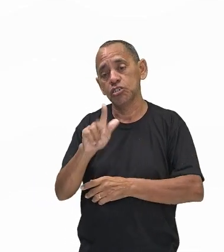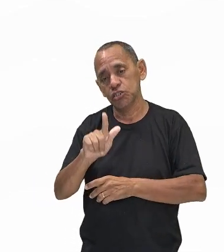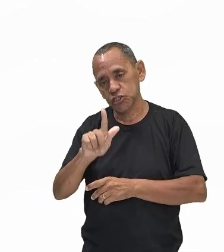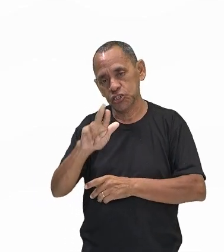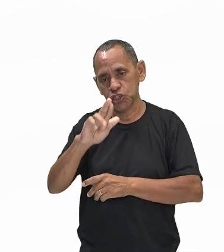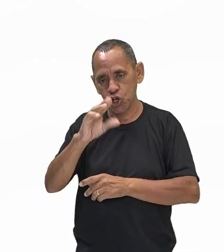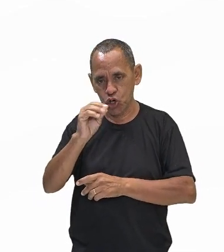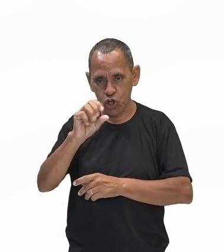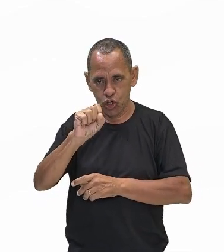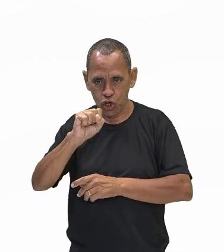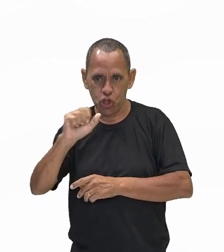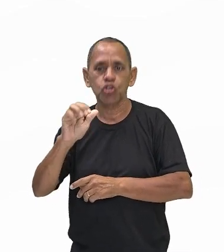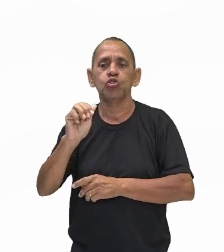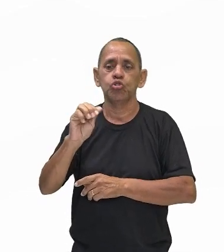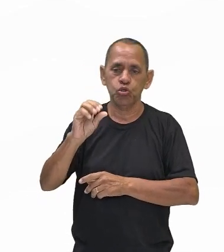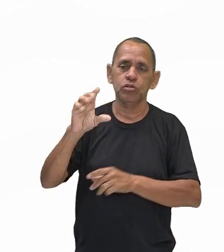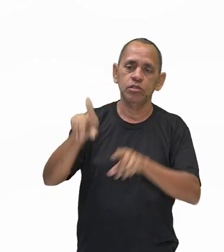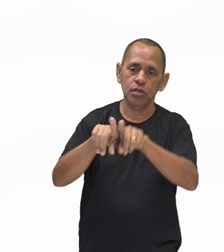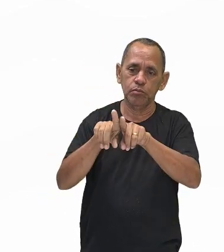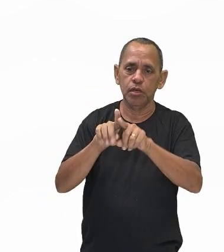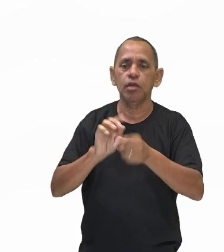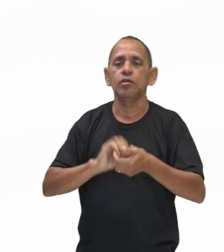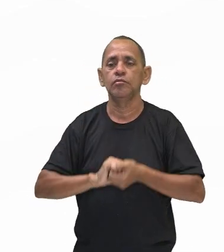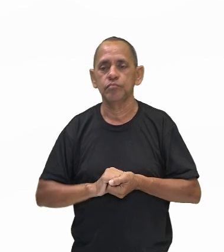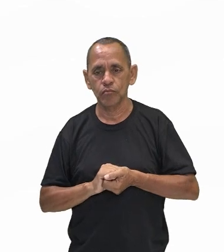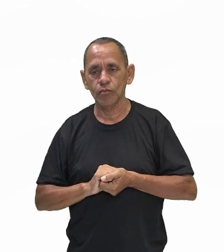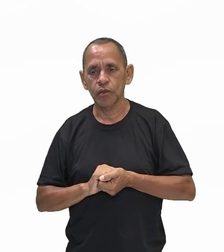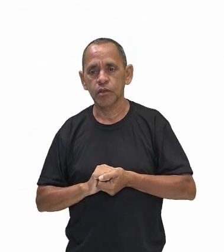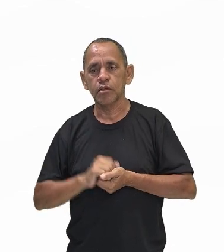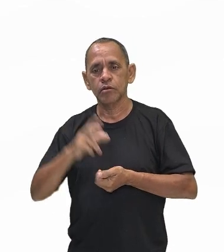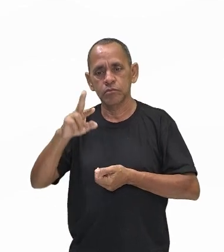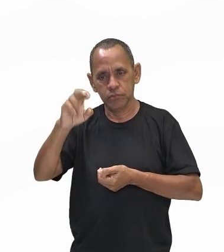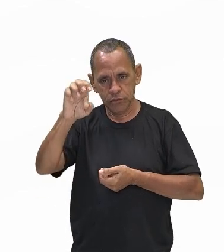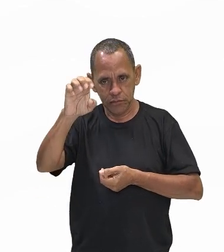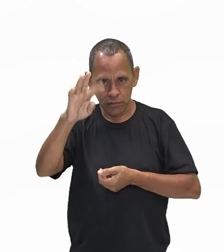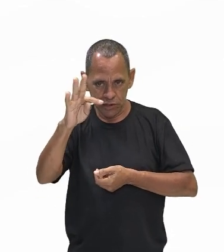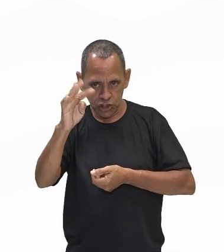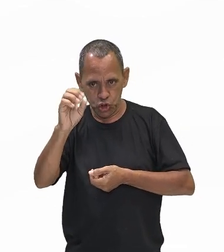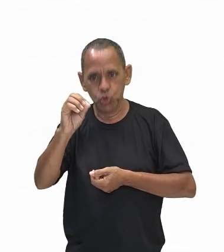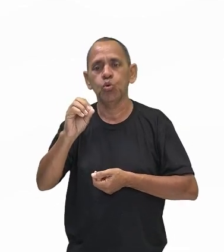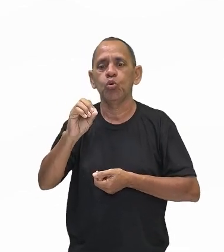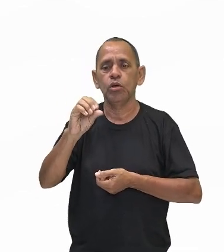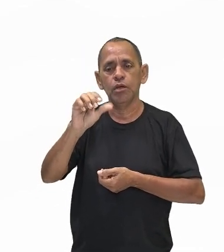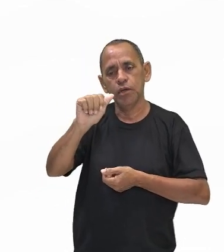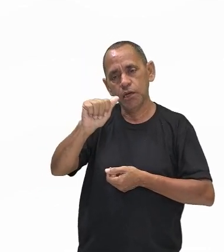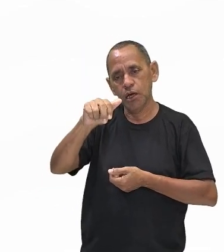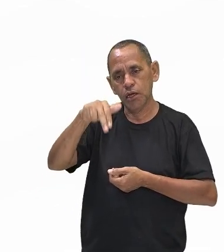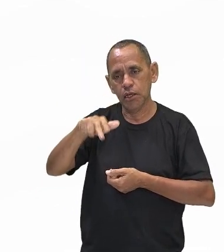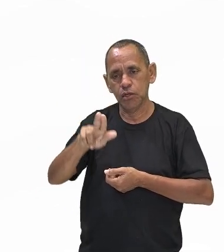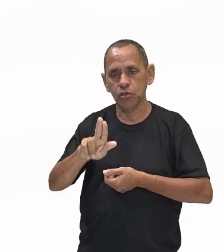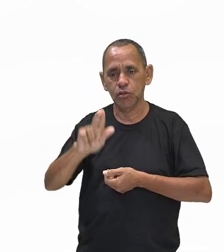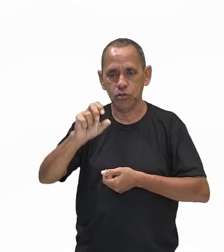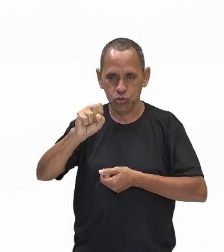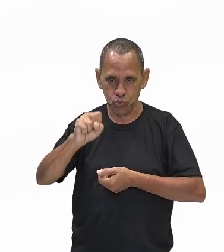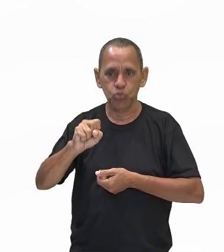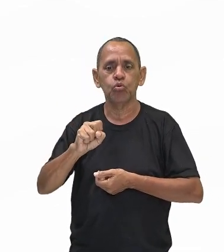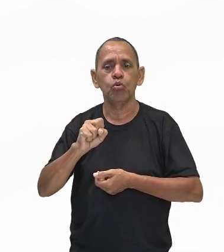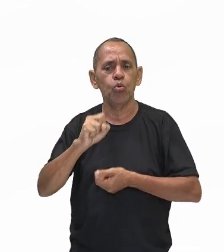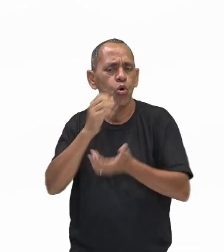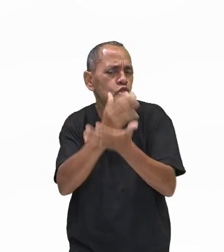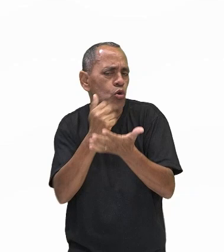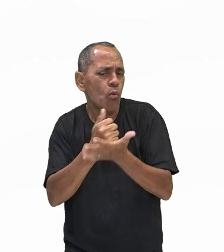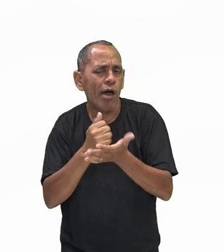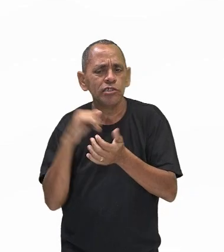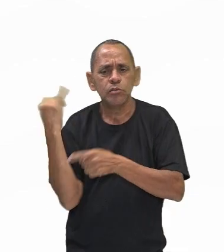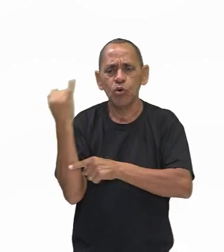finalzinho do intestino e já vai lá emendar com anos né Então essas partes são partes muito importantes que precisam